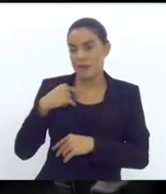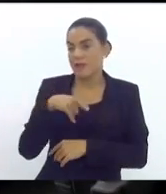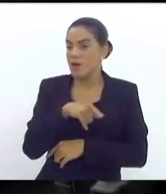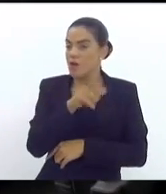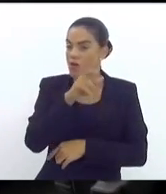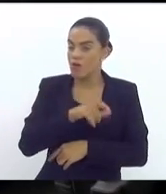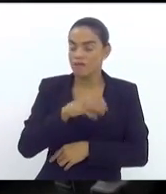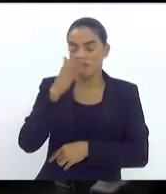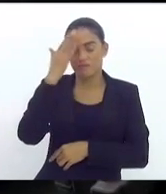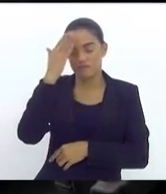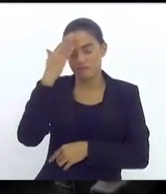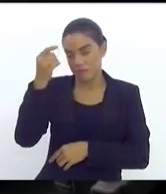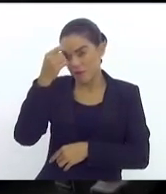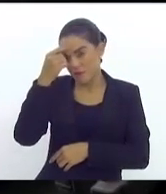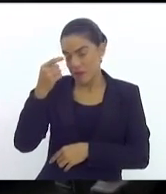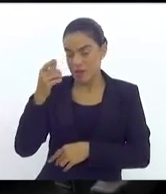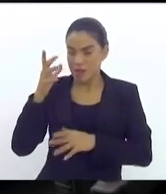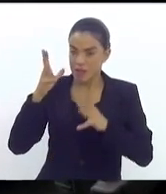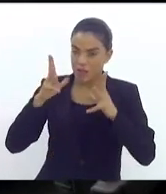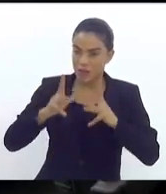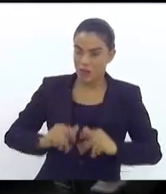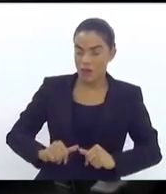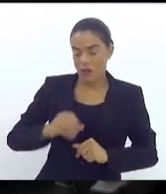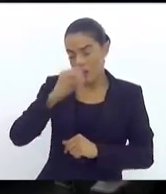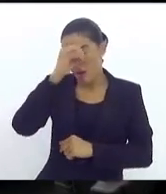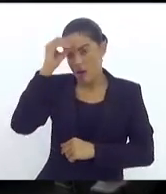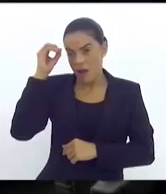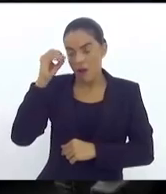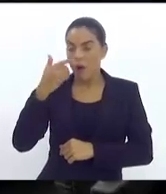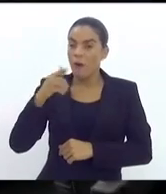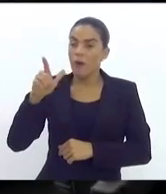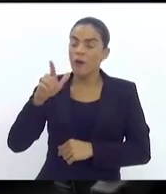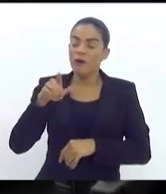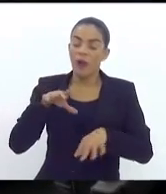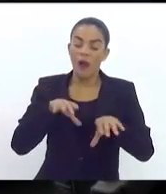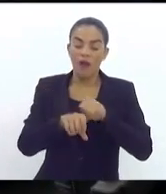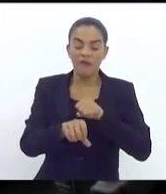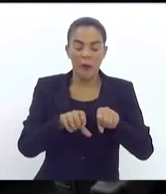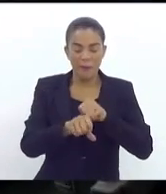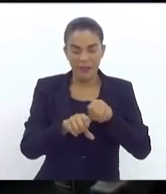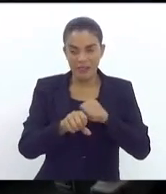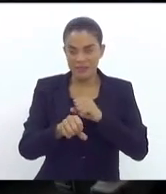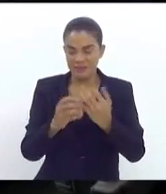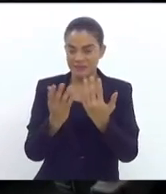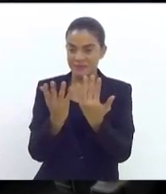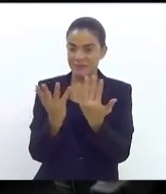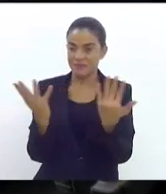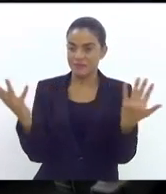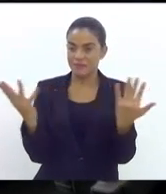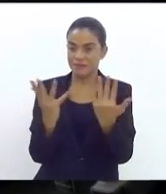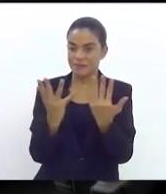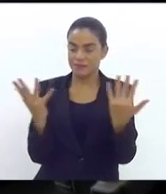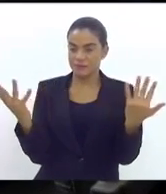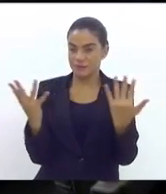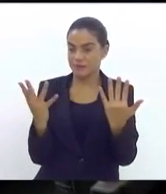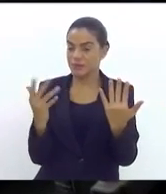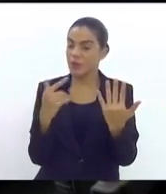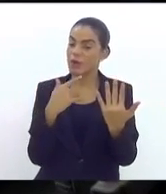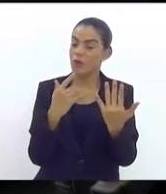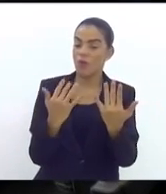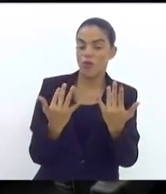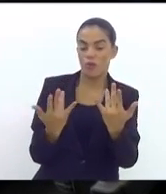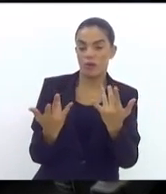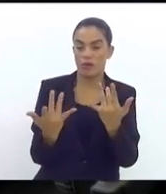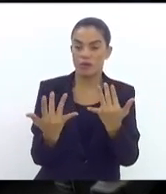inocentes. Outro ponto bastante relevante é a formação justa do alinhamento, a fim de evitar alinhamentos tendenciosos.